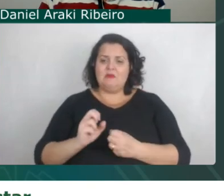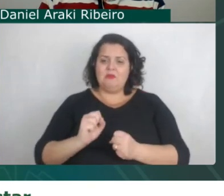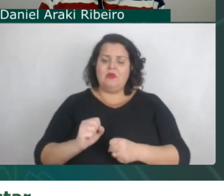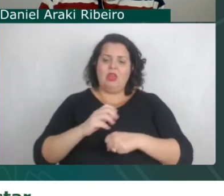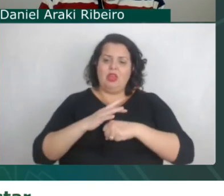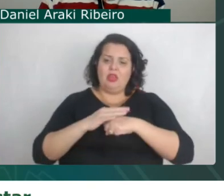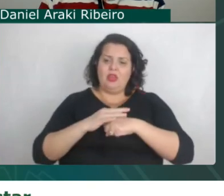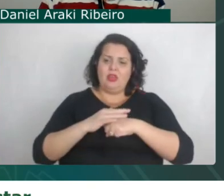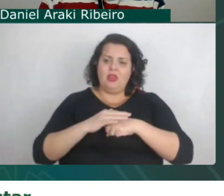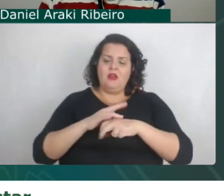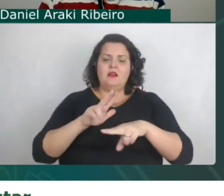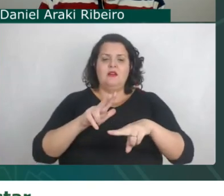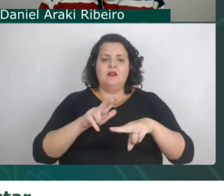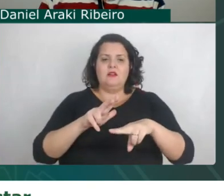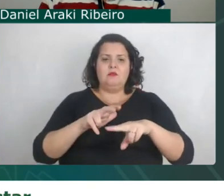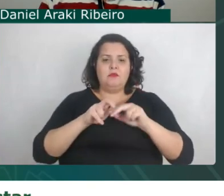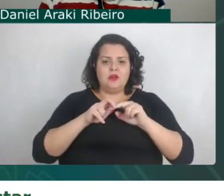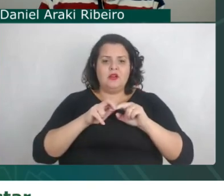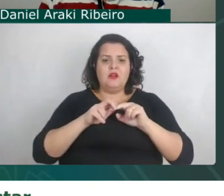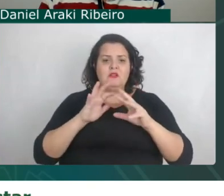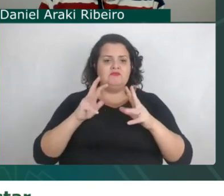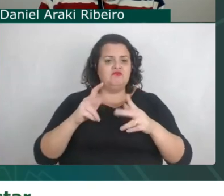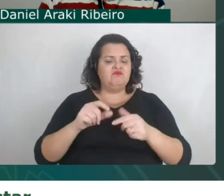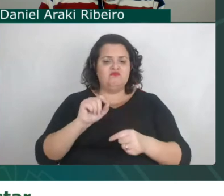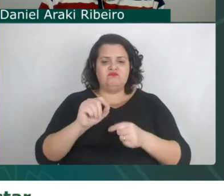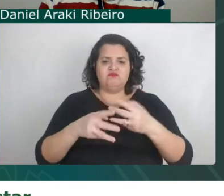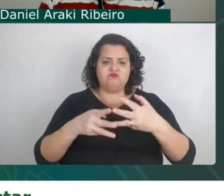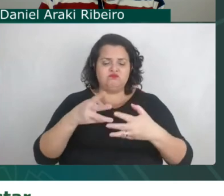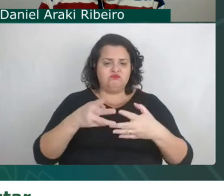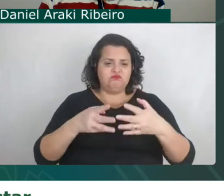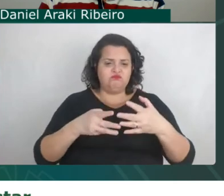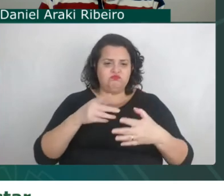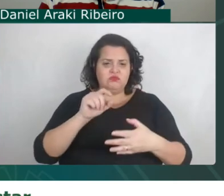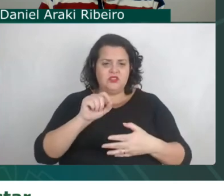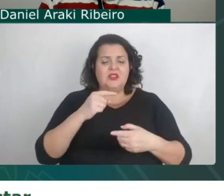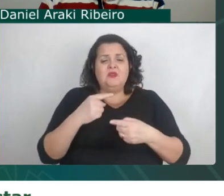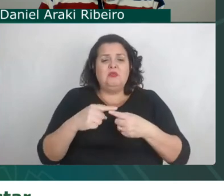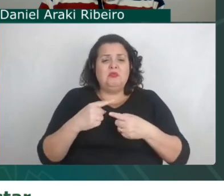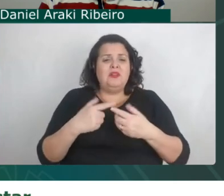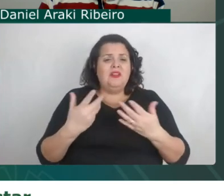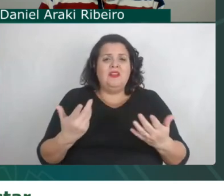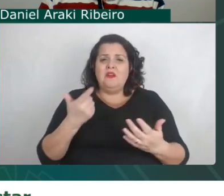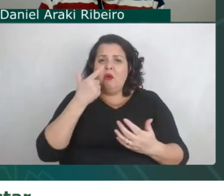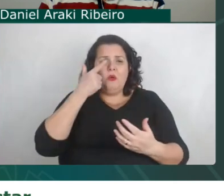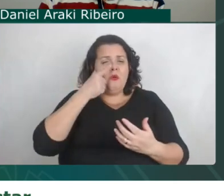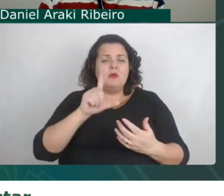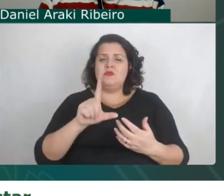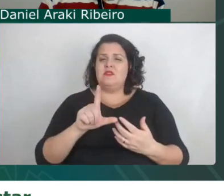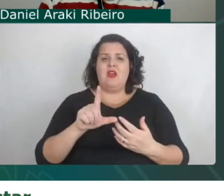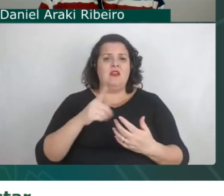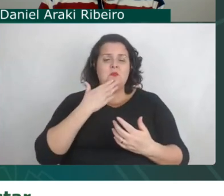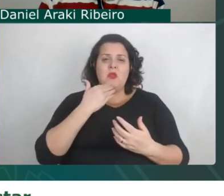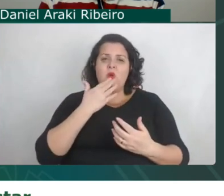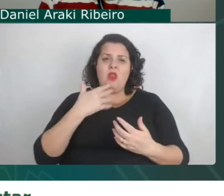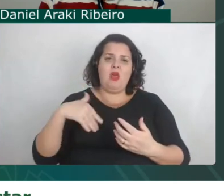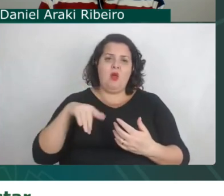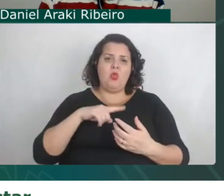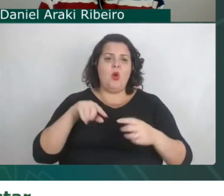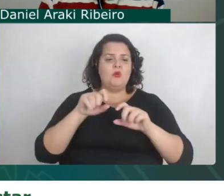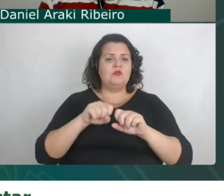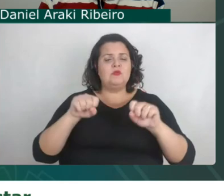porquê, né? O que, que é esse empecilho da gente melhorar o nosso sistema de saneamento básico, né? E